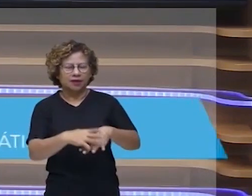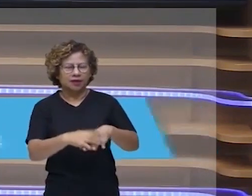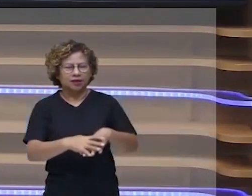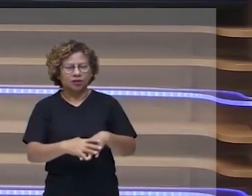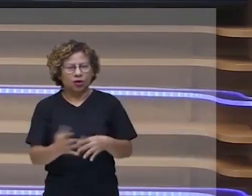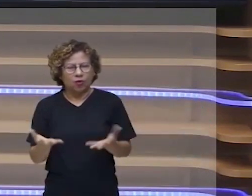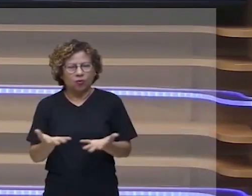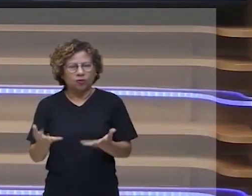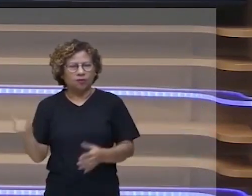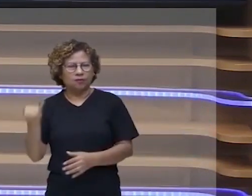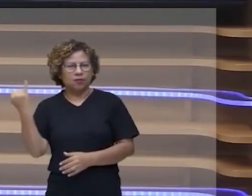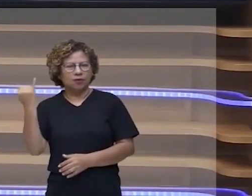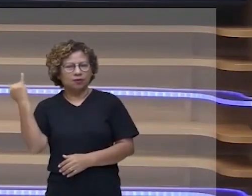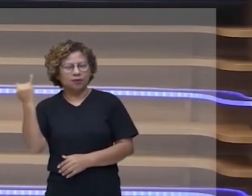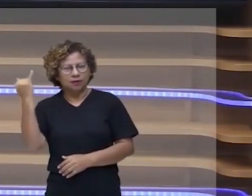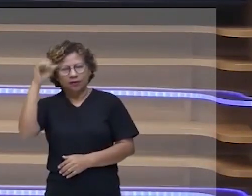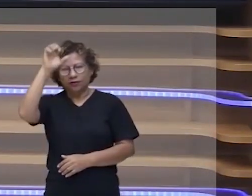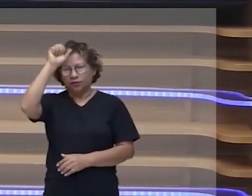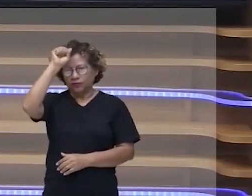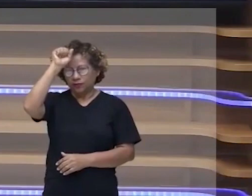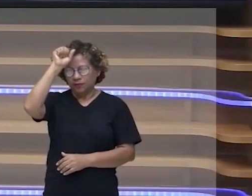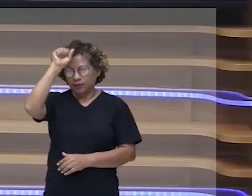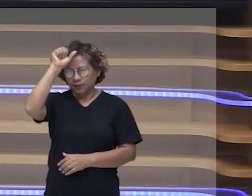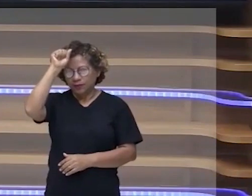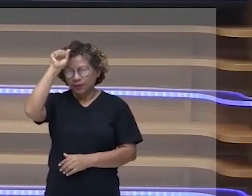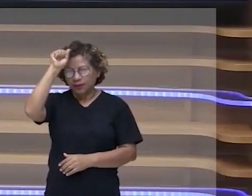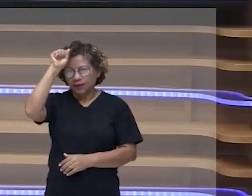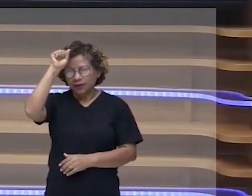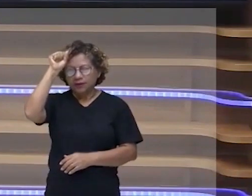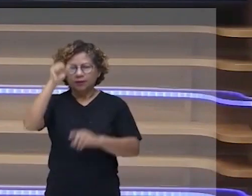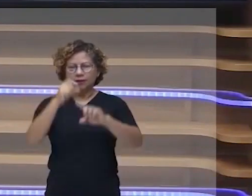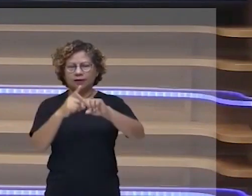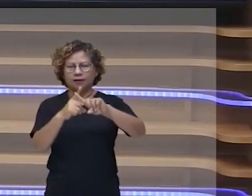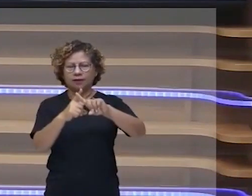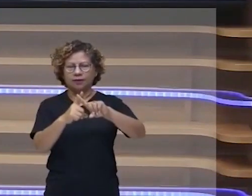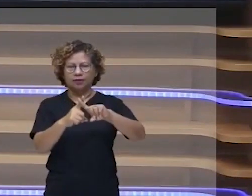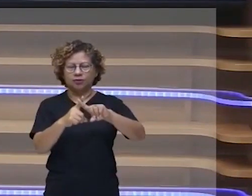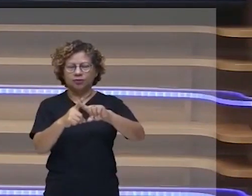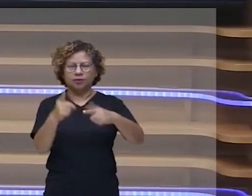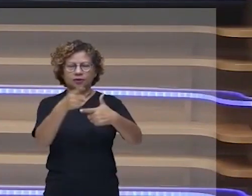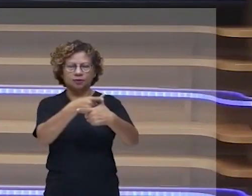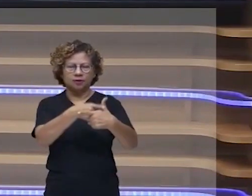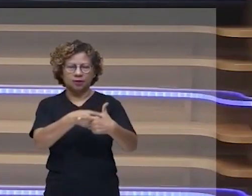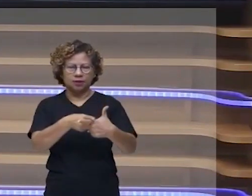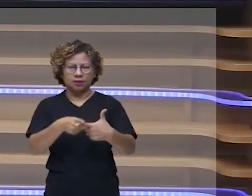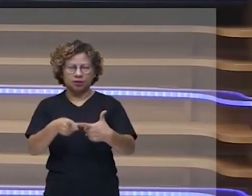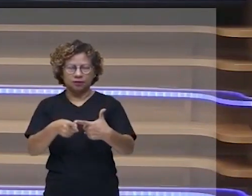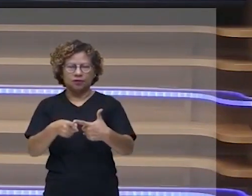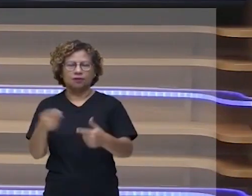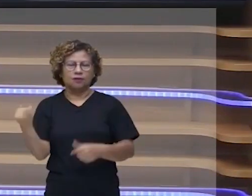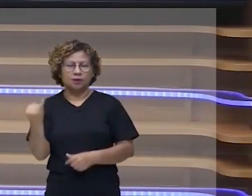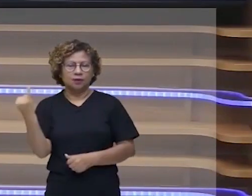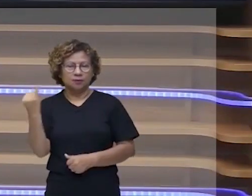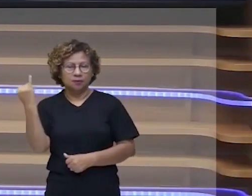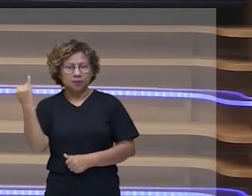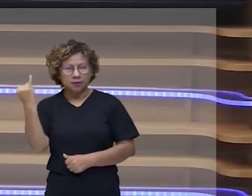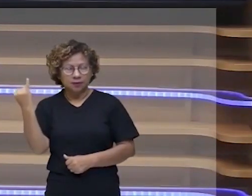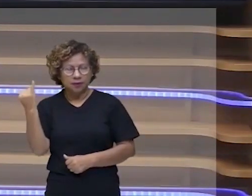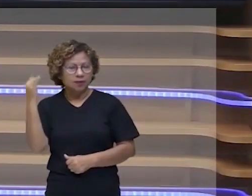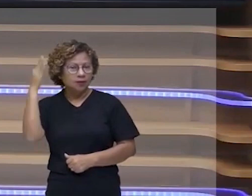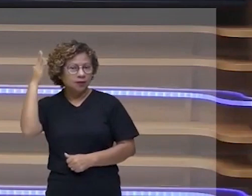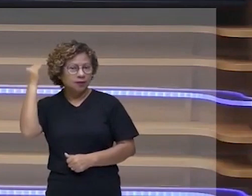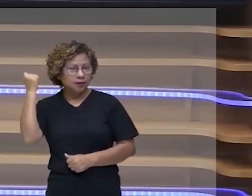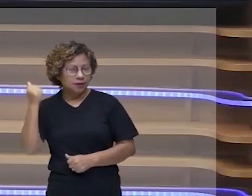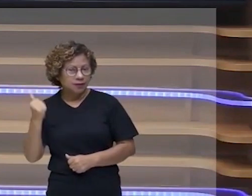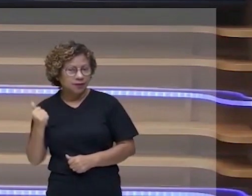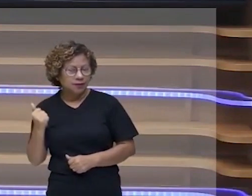vamos trabalhar nesse momento as operações de multiplicação e divisão. Então, é importante a gente ter em mente não